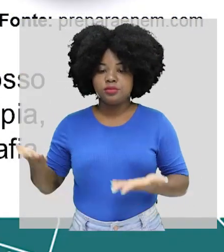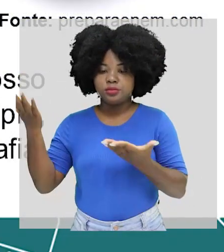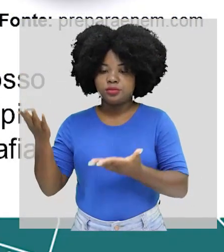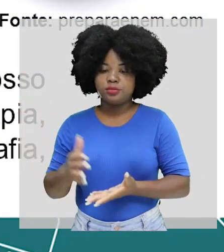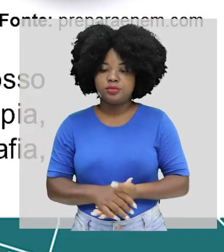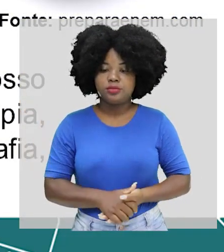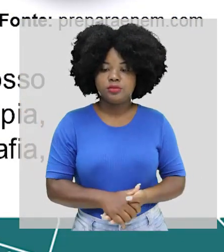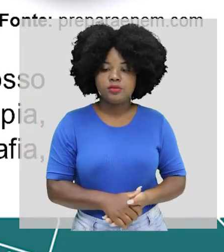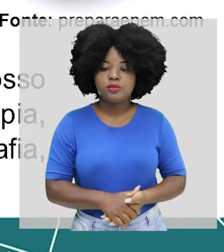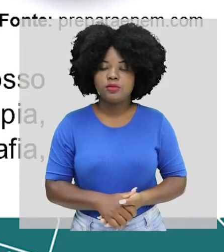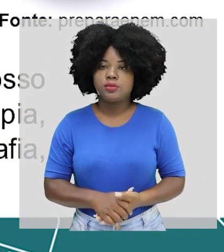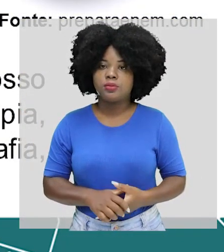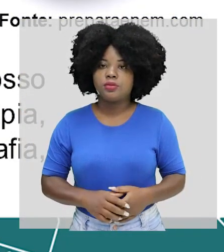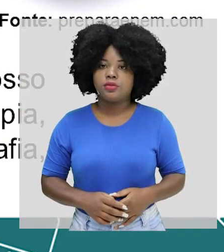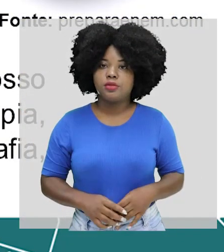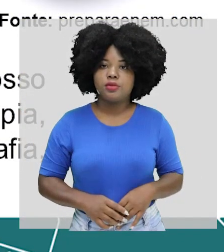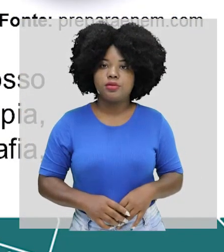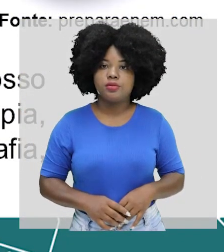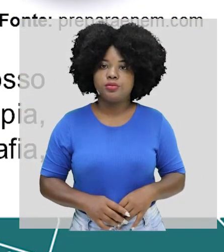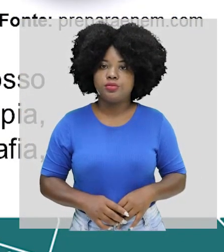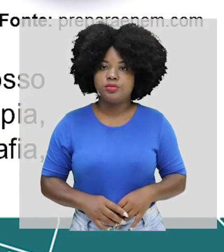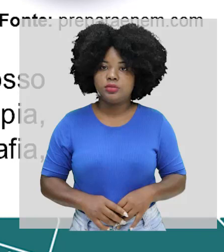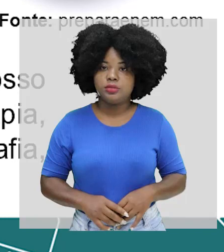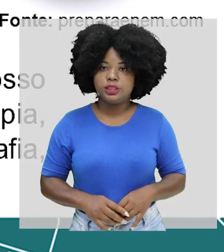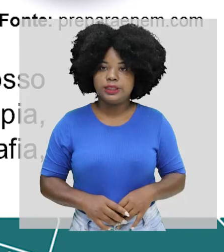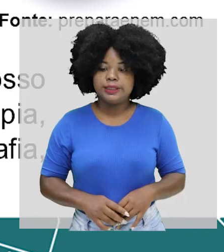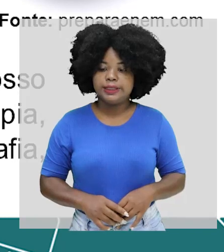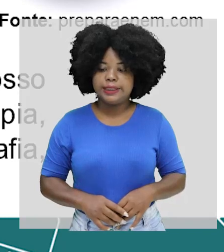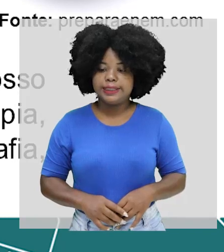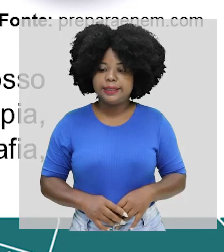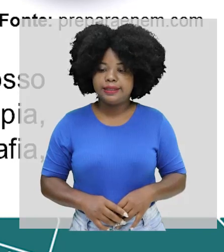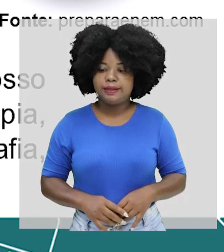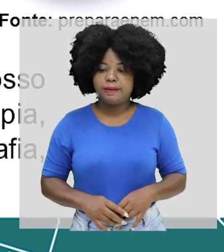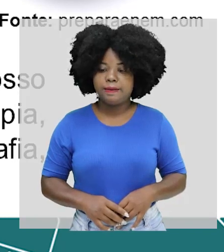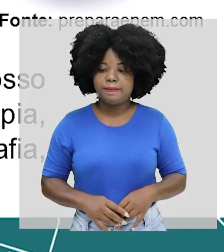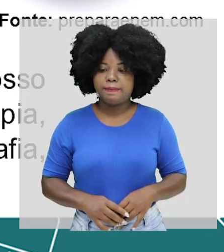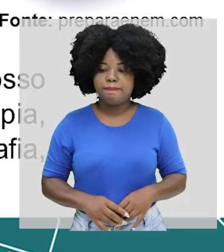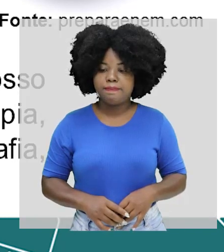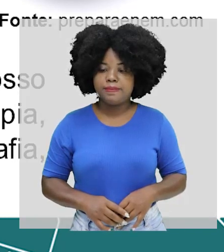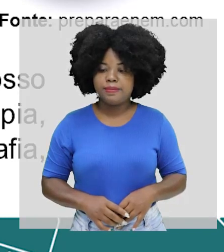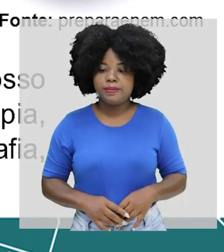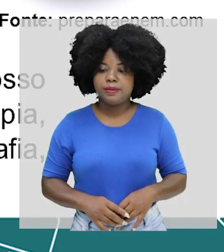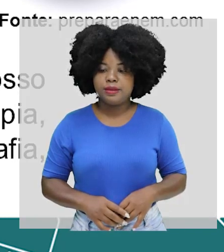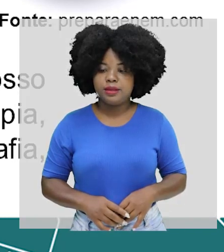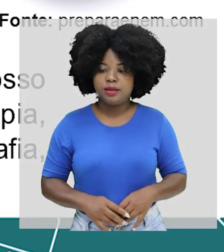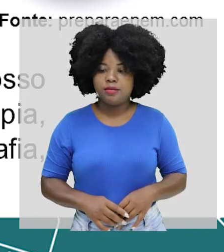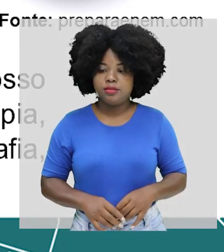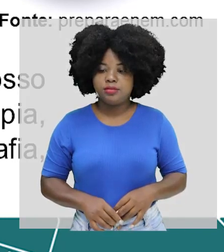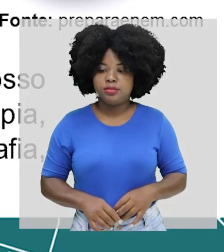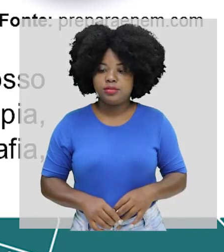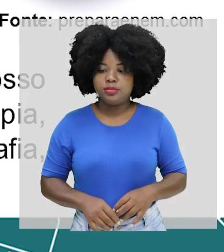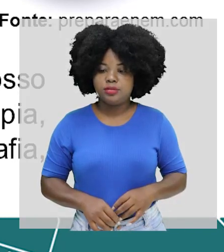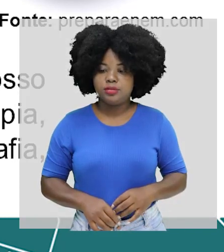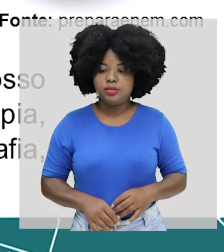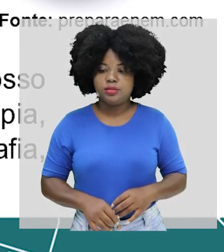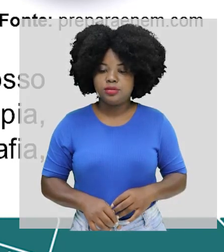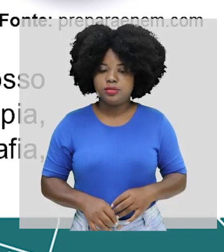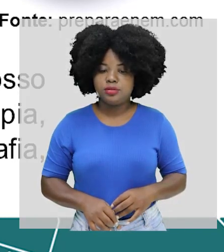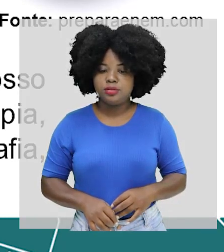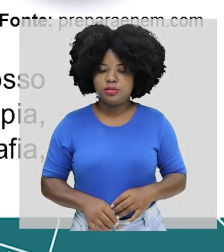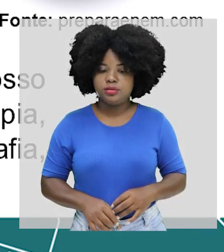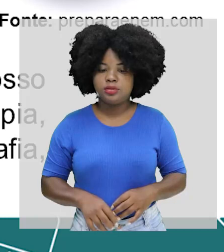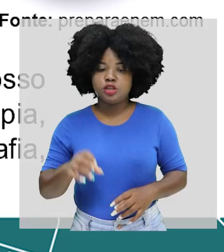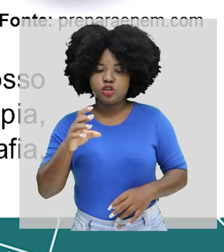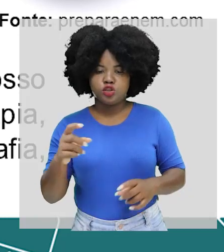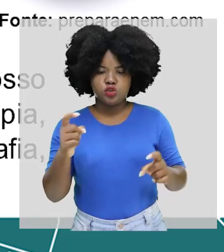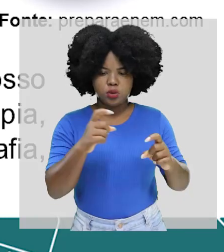da radioatividade, ela possui amplas aplicações benéficas na medicina. E não só na